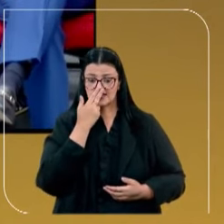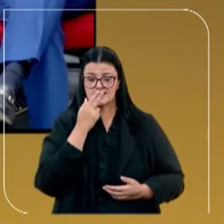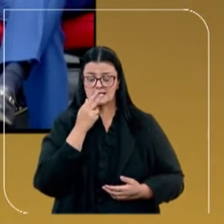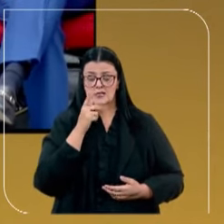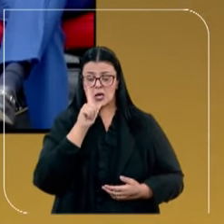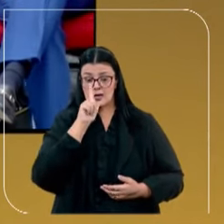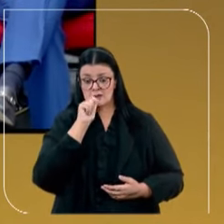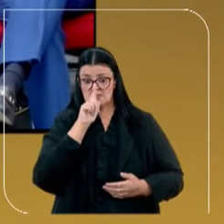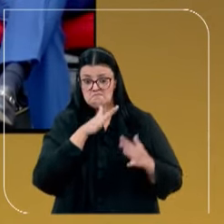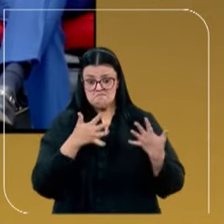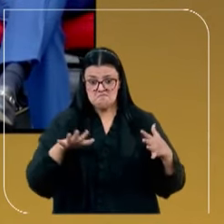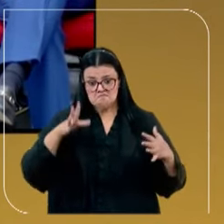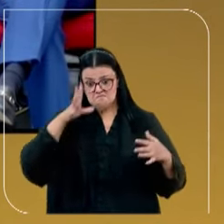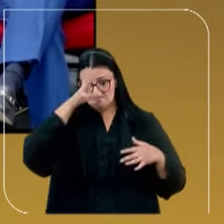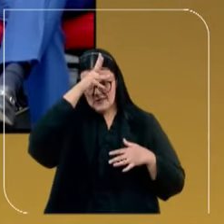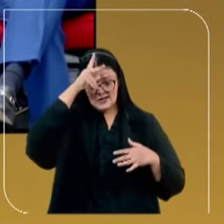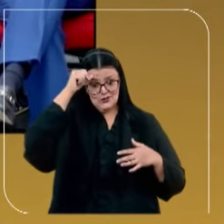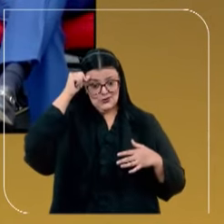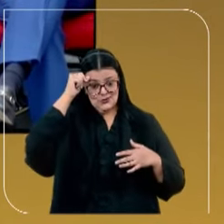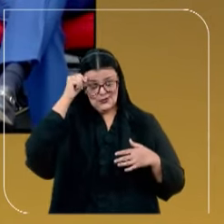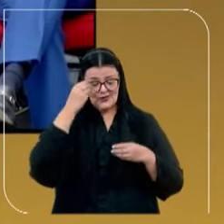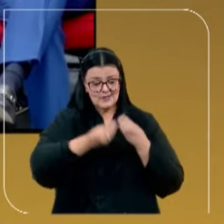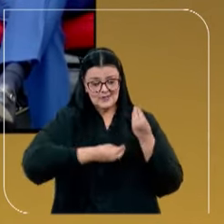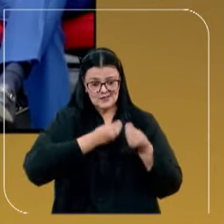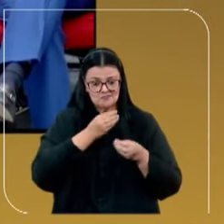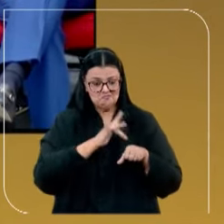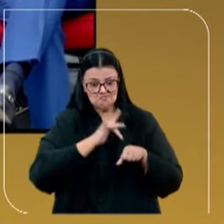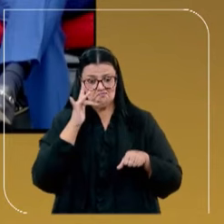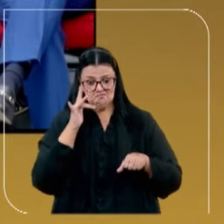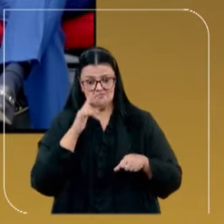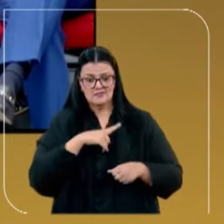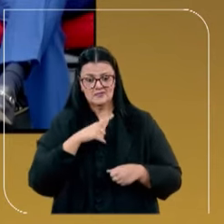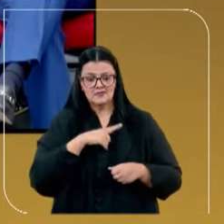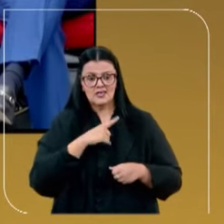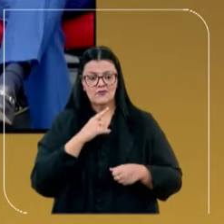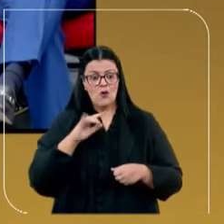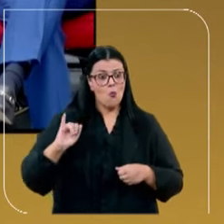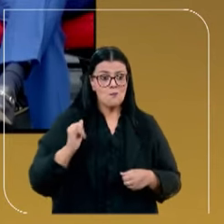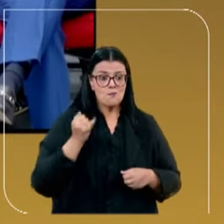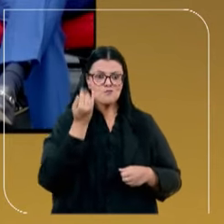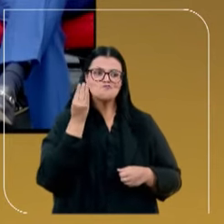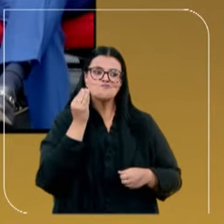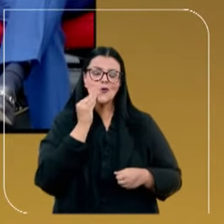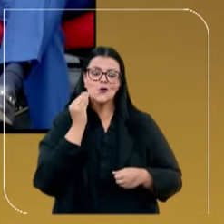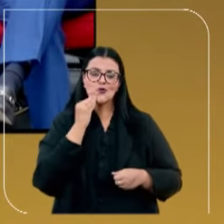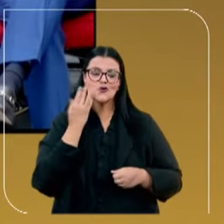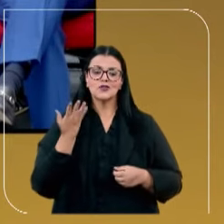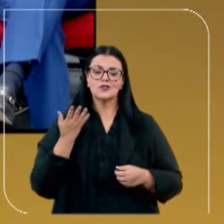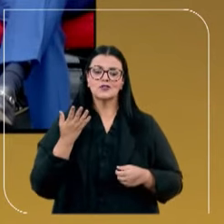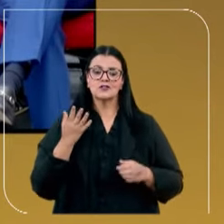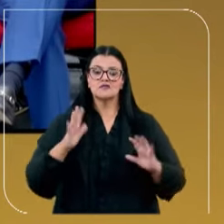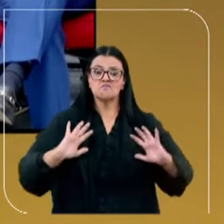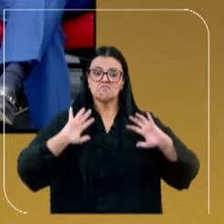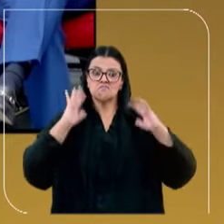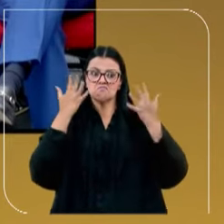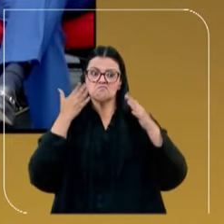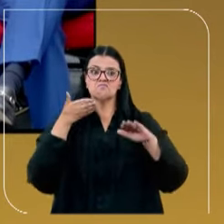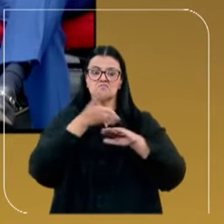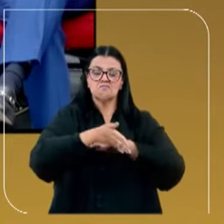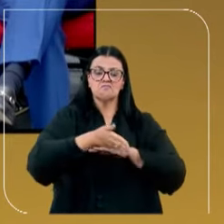Tivemos a oportunidade, eu, Ricardo e Schietti, de conhecê-la lá na Alemanha, no evento institucional da